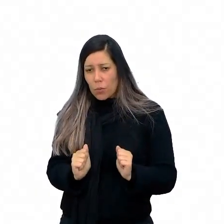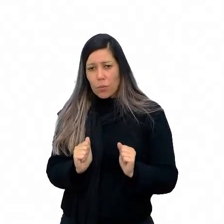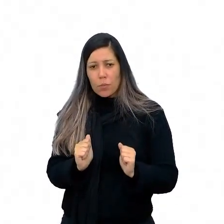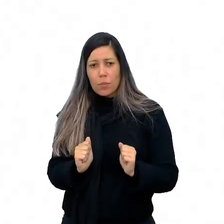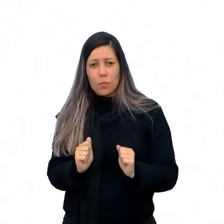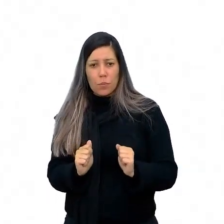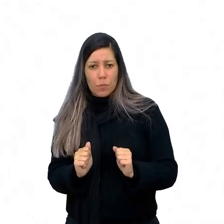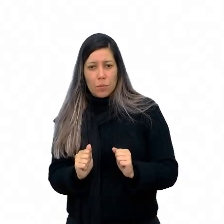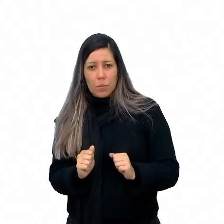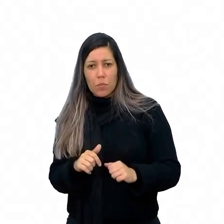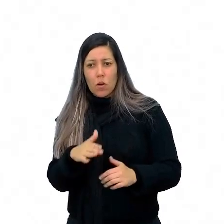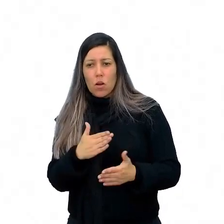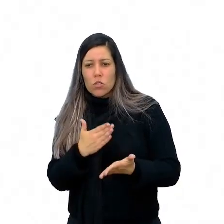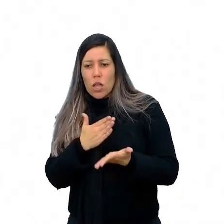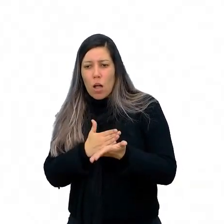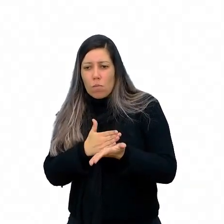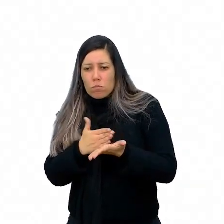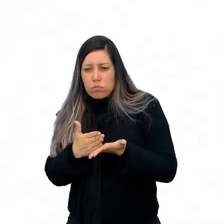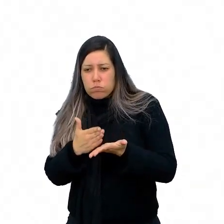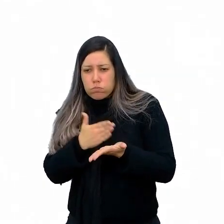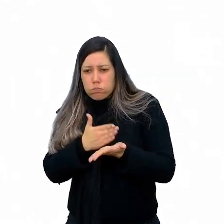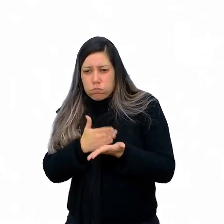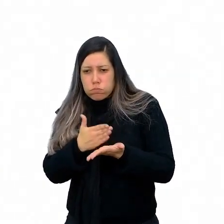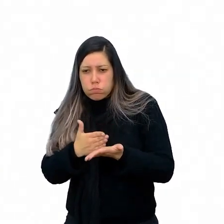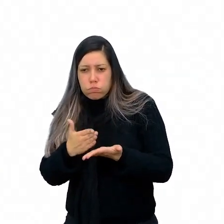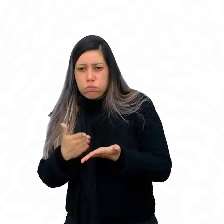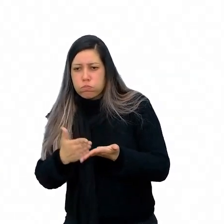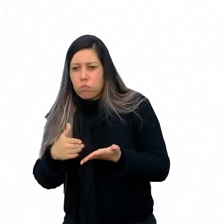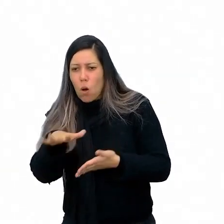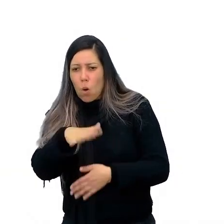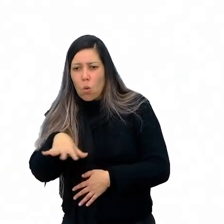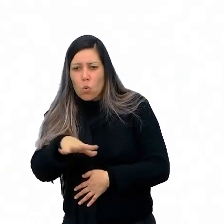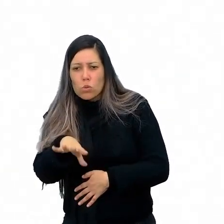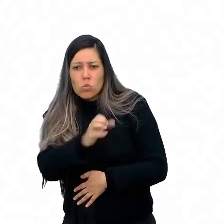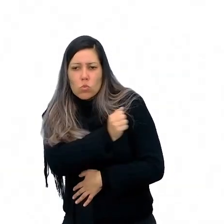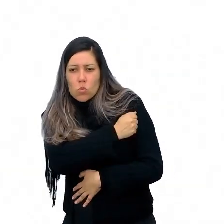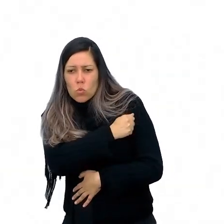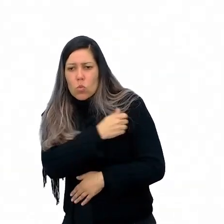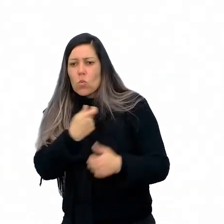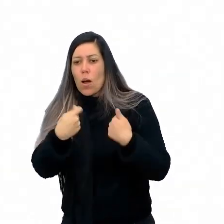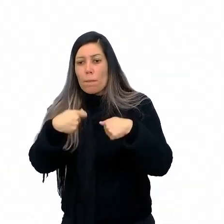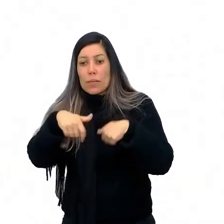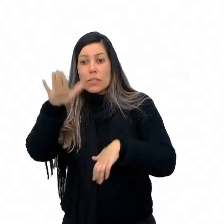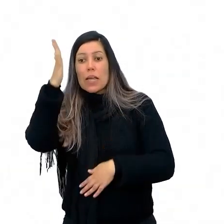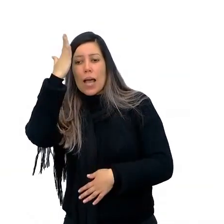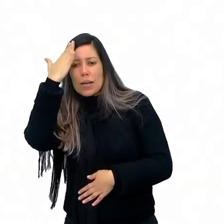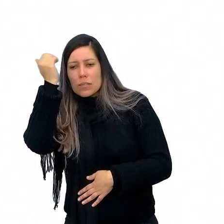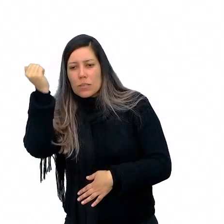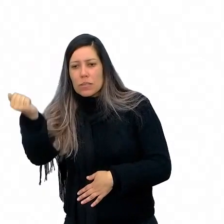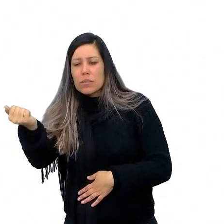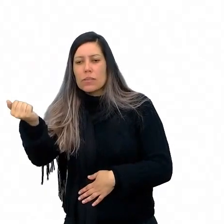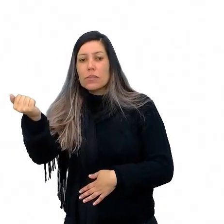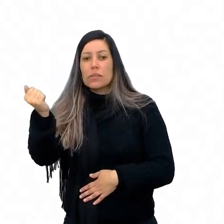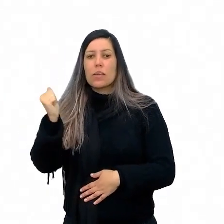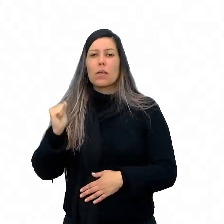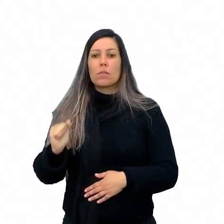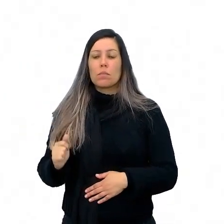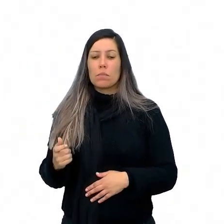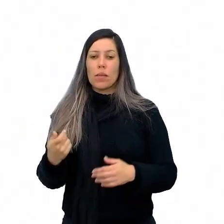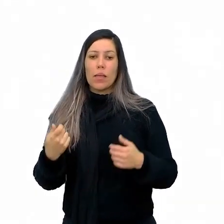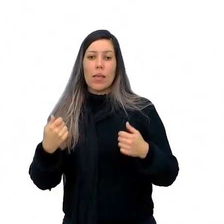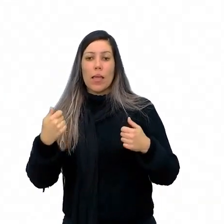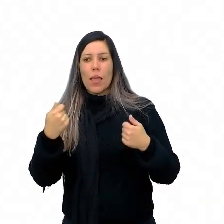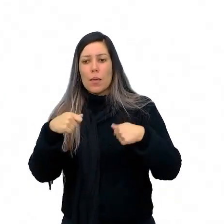a questão do pré-requisito, daquilo que ele precisa saber, e nem sempre sabe, e eu preciso estar pronto para tentar suprir